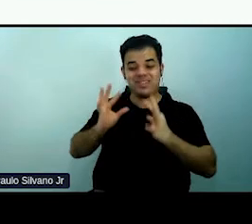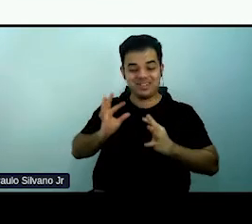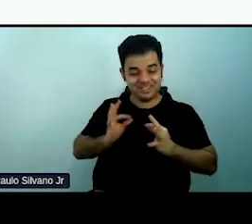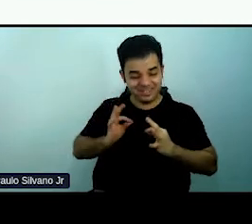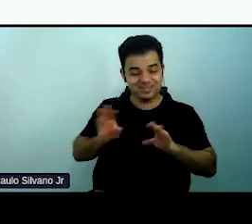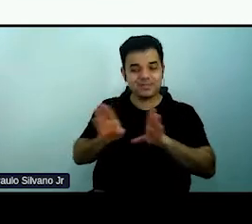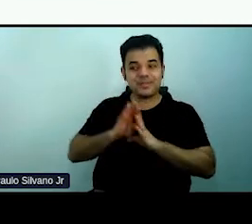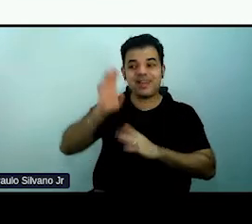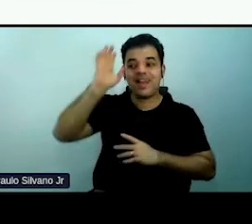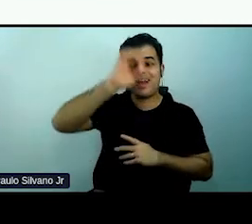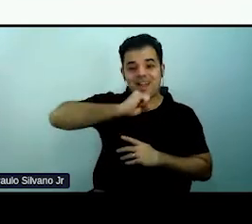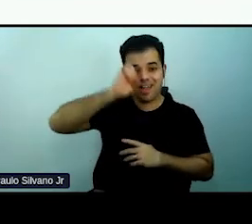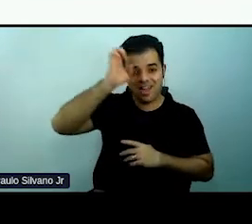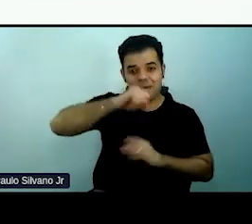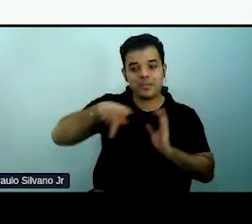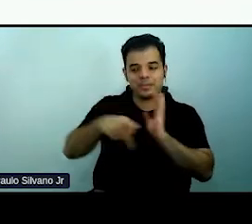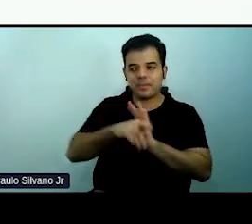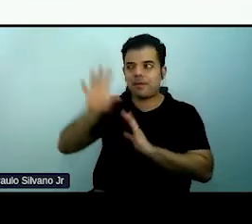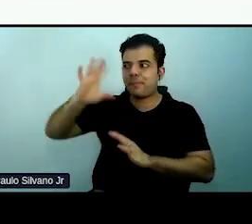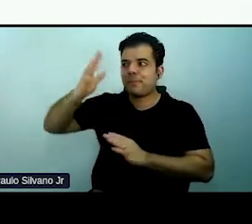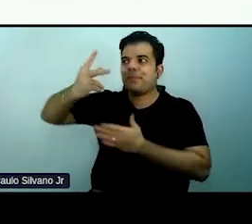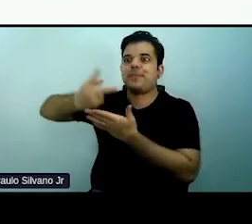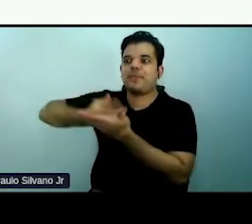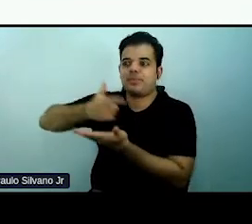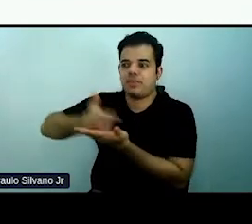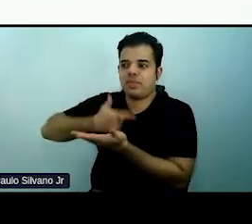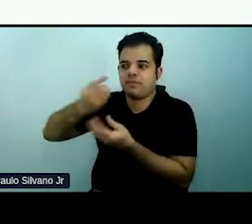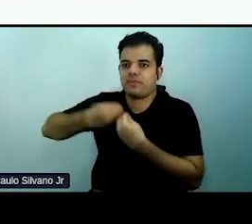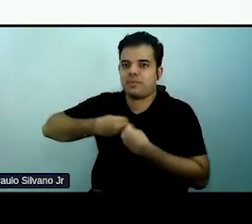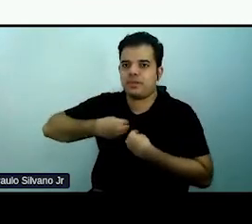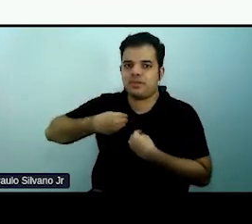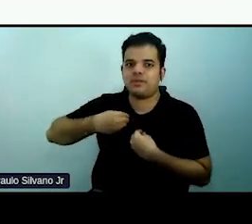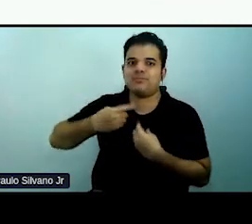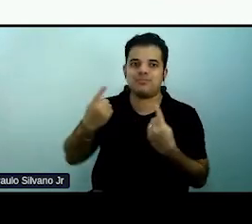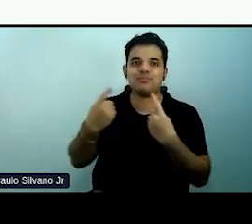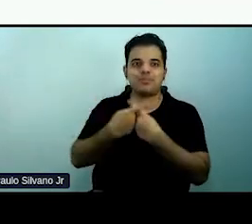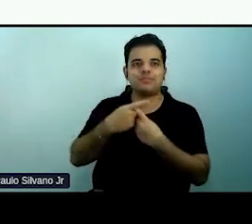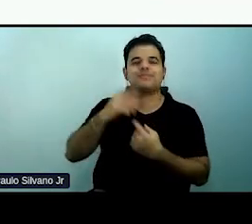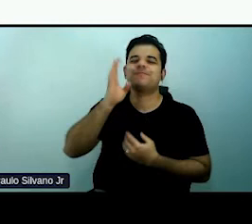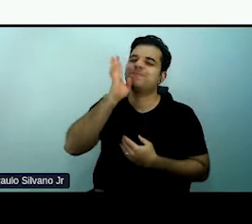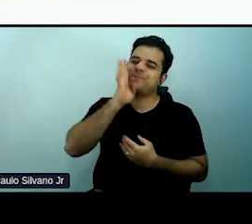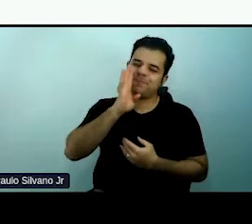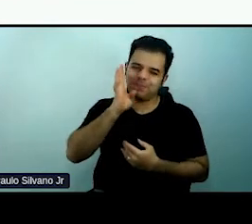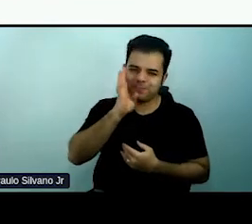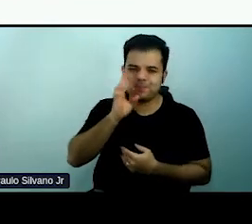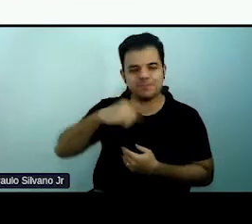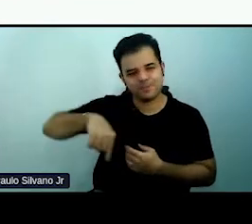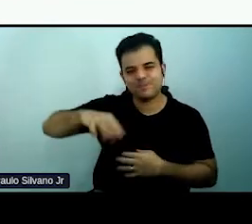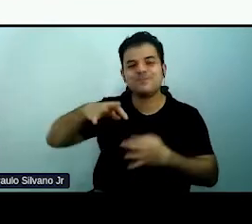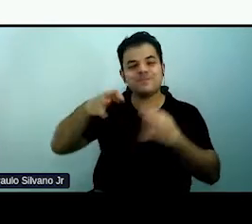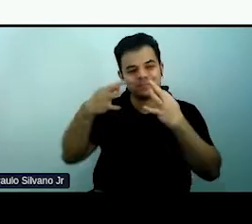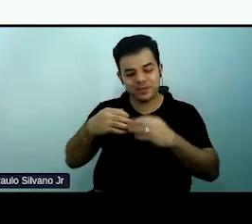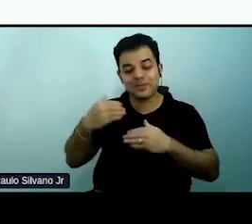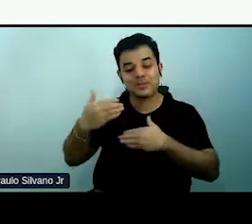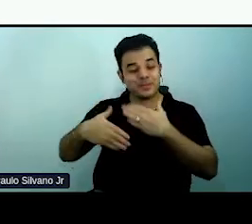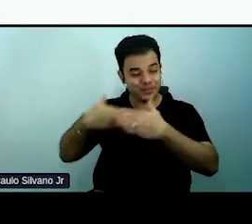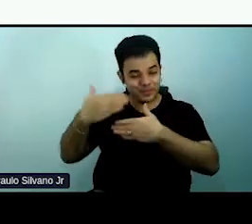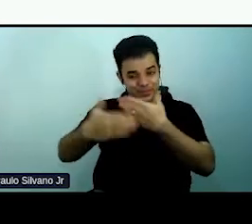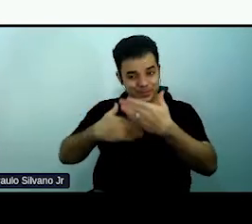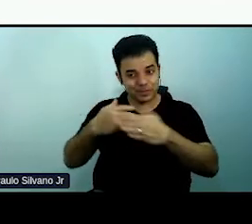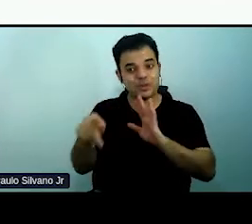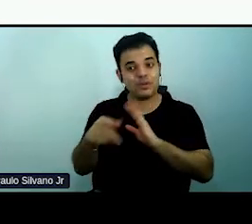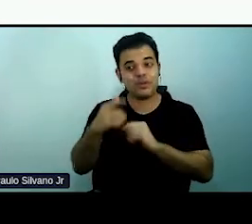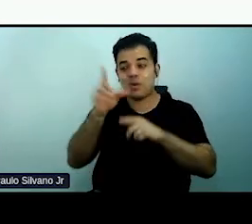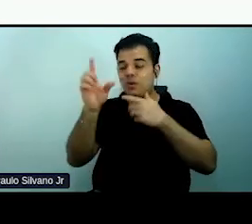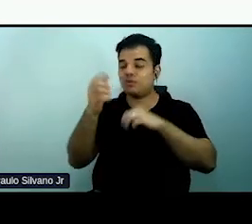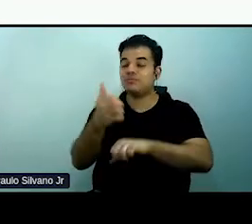escutado e aprendido com aquela gafe inicial. Então isso foi muito bacana e com certeza os próximos profissionais